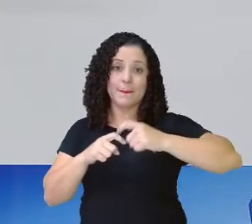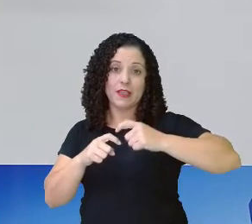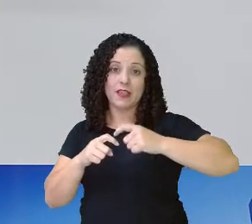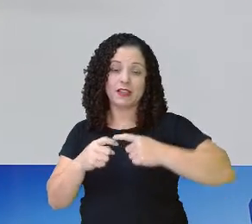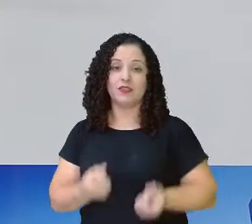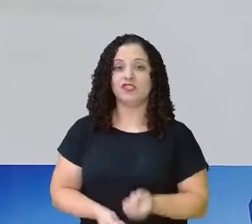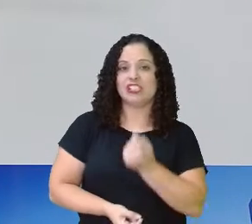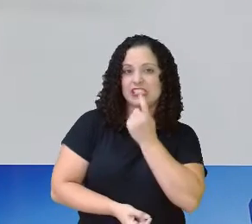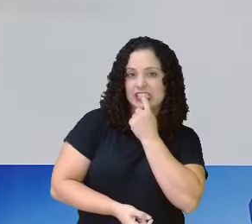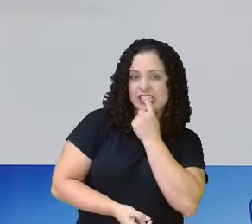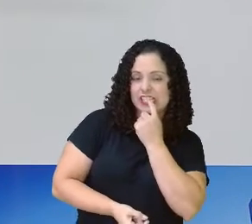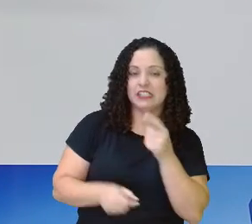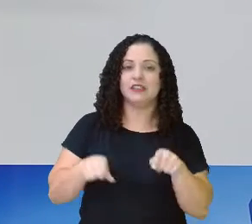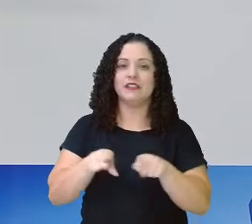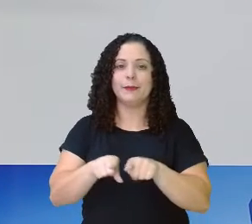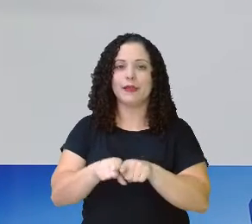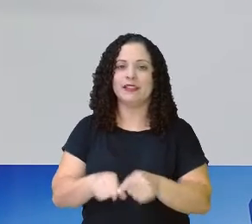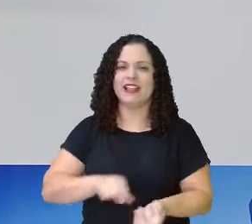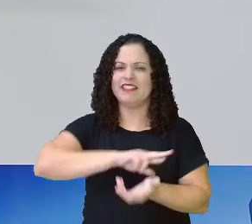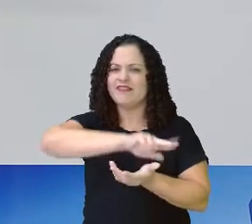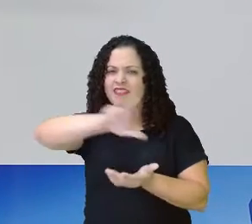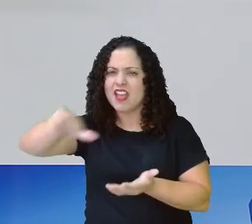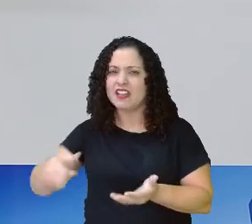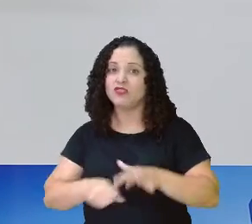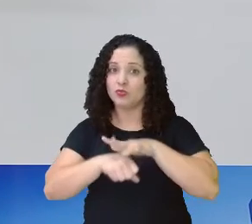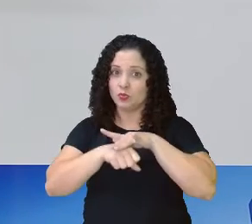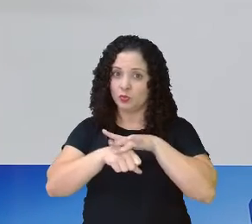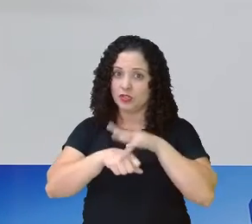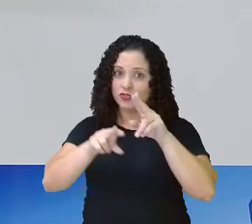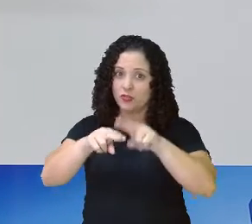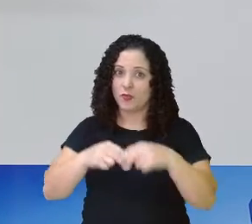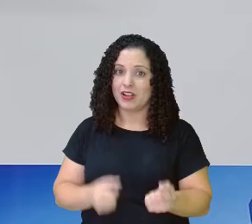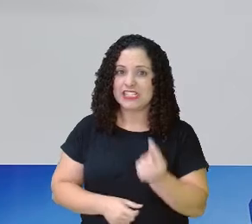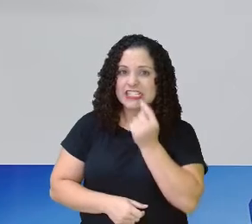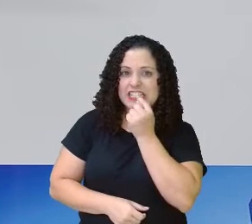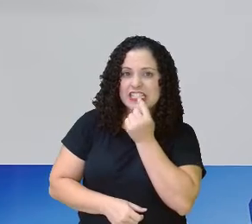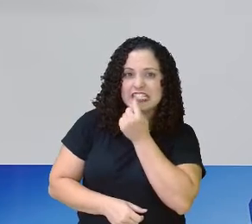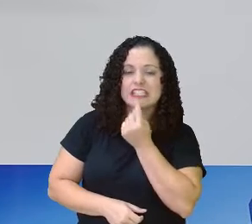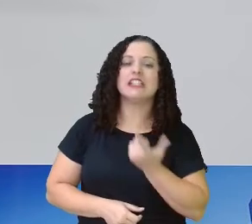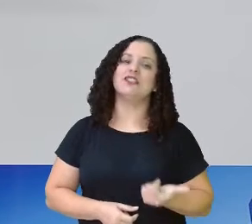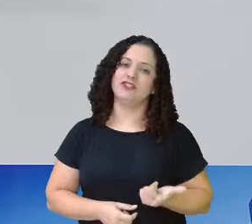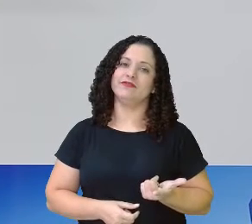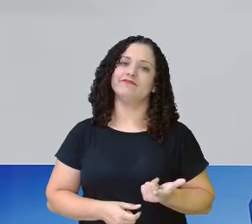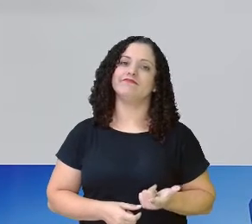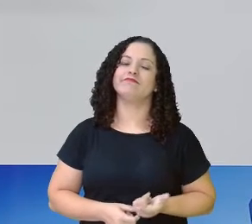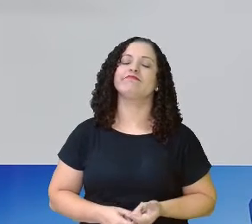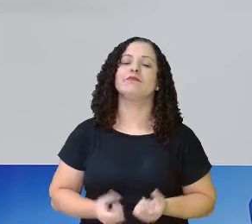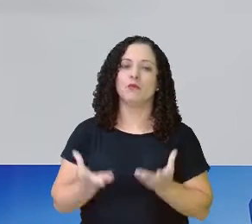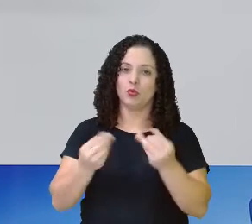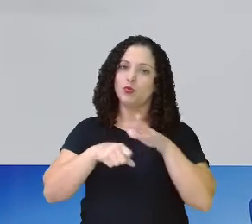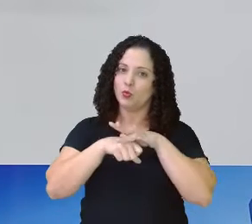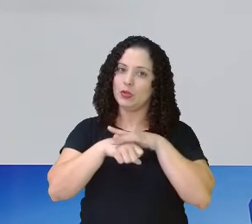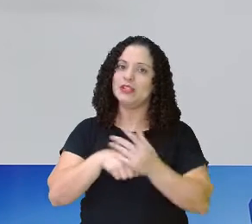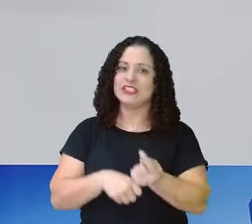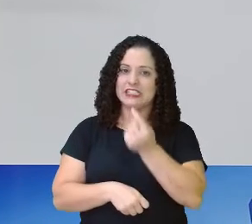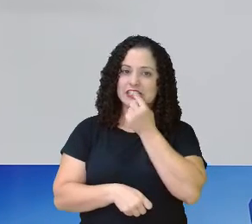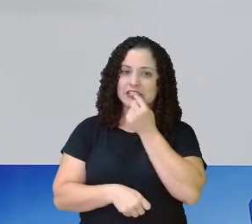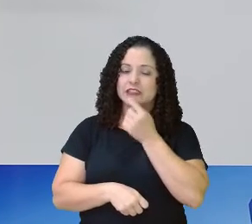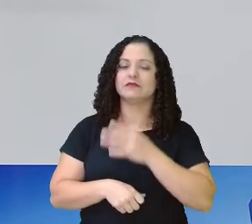cuidados odontológicos, porque várias doenças se dão por conta da saúde bucal, viu, pessoal? Vejam só.